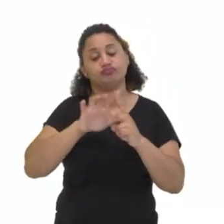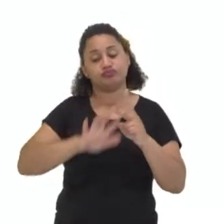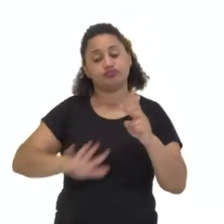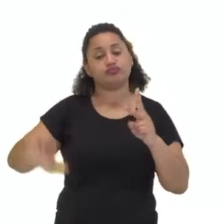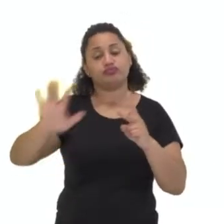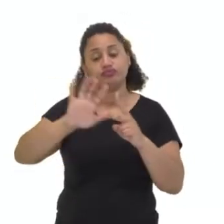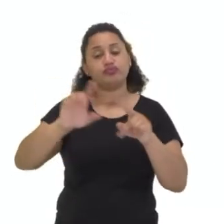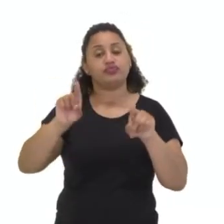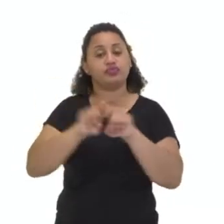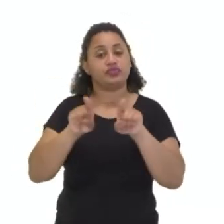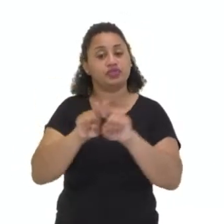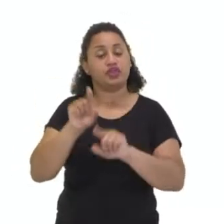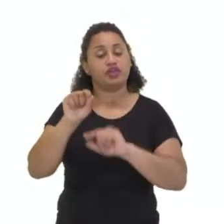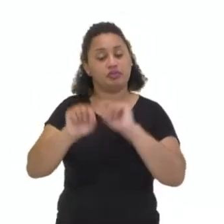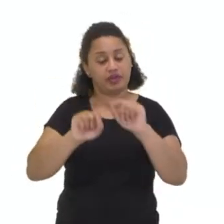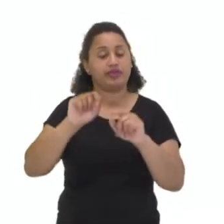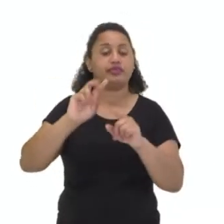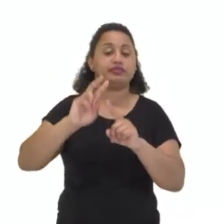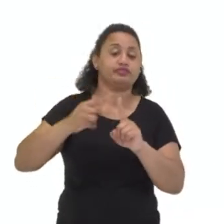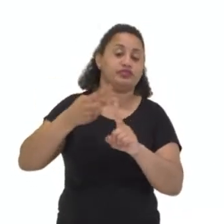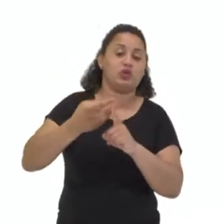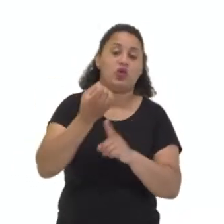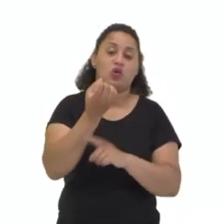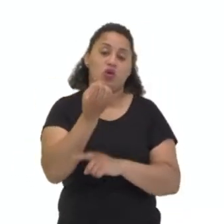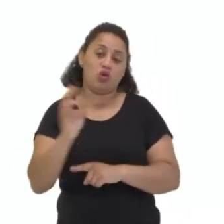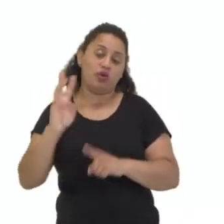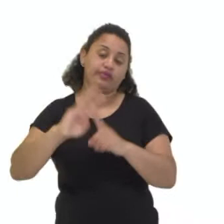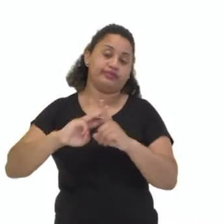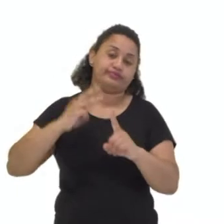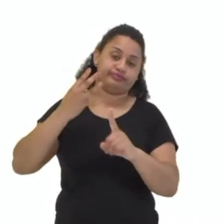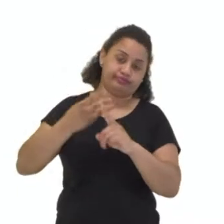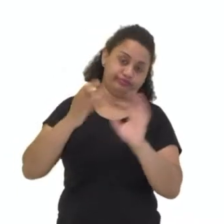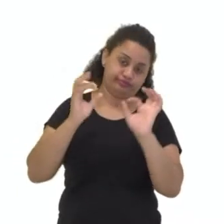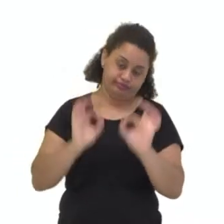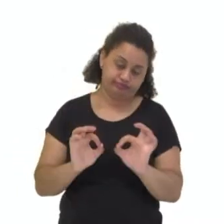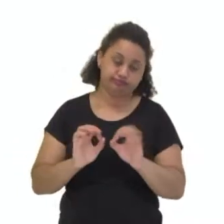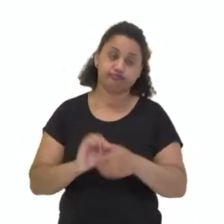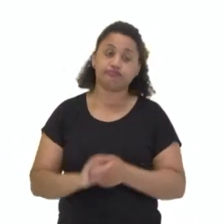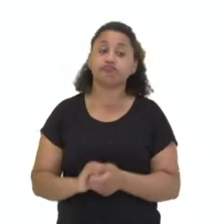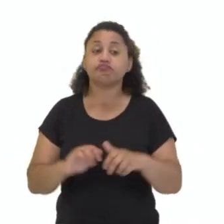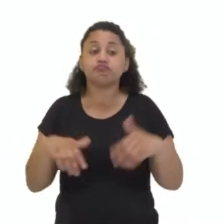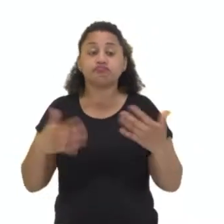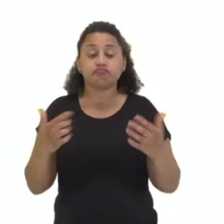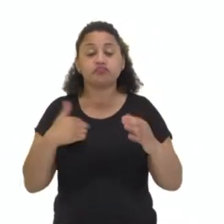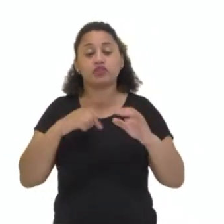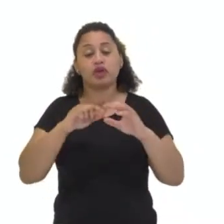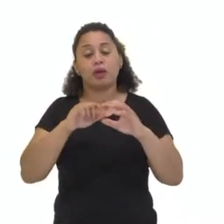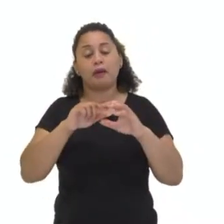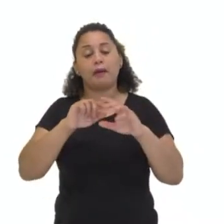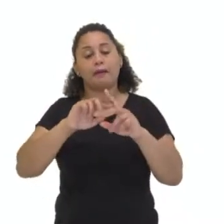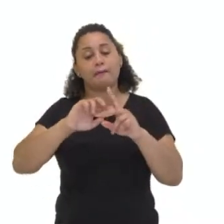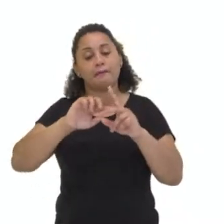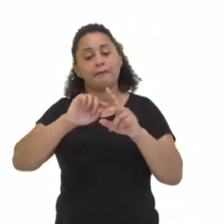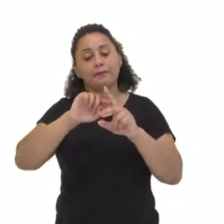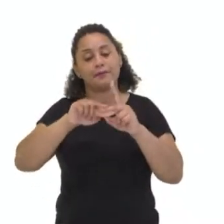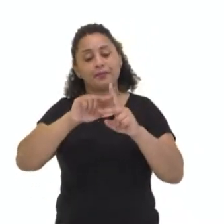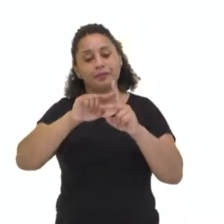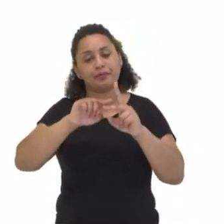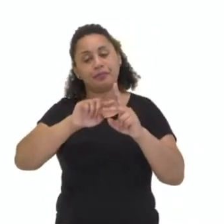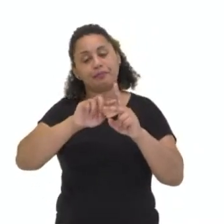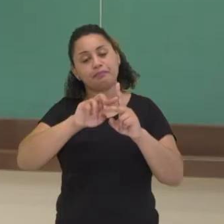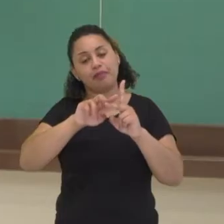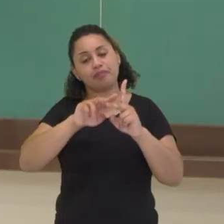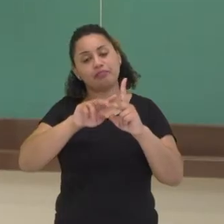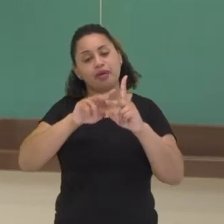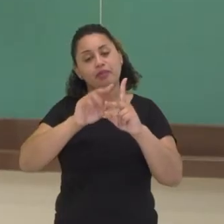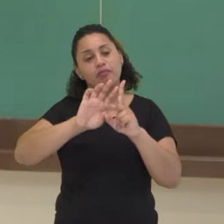circular também vai duplicar ou triplicar, certo? Porque à medida que eu vou aumentando este ângulo, a área também